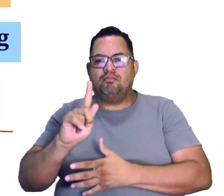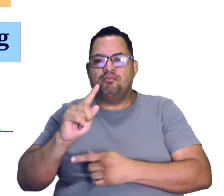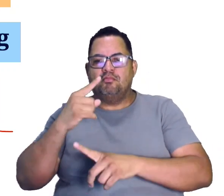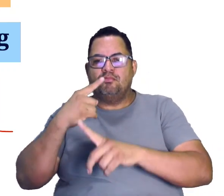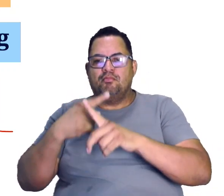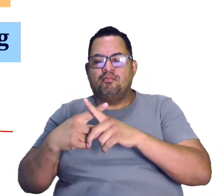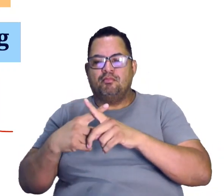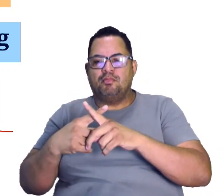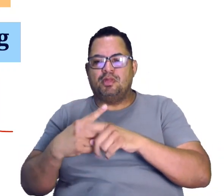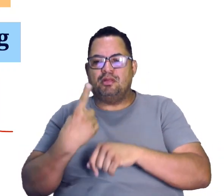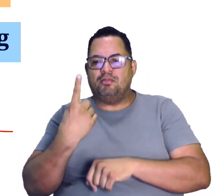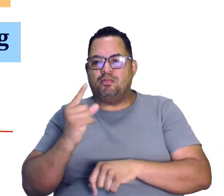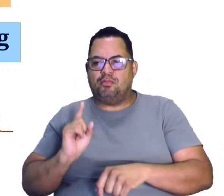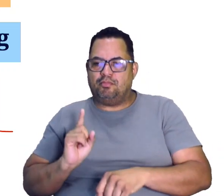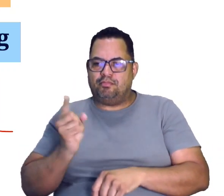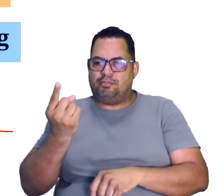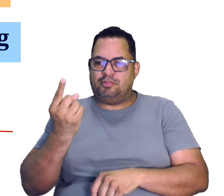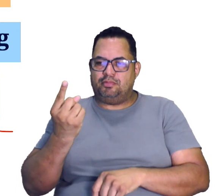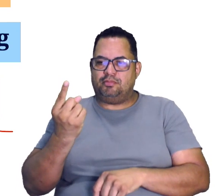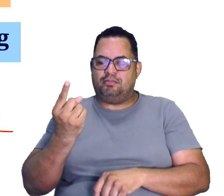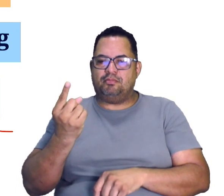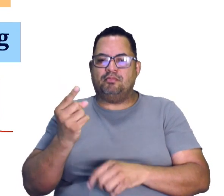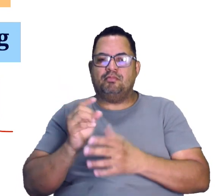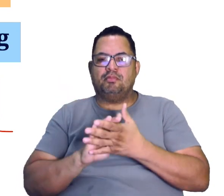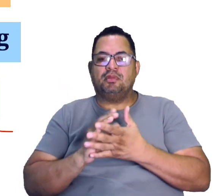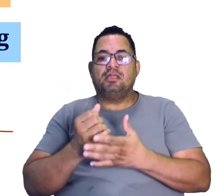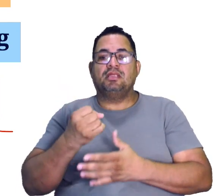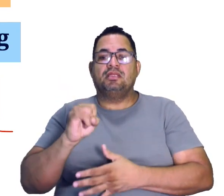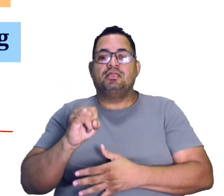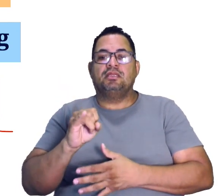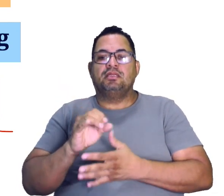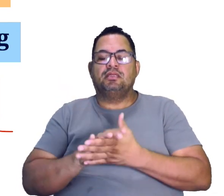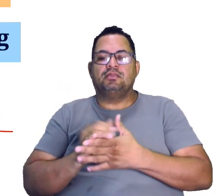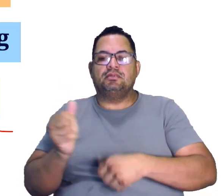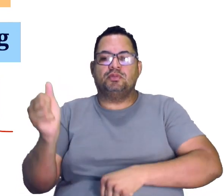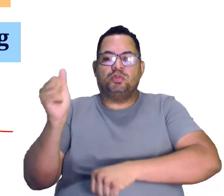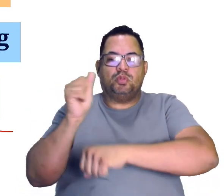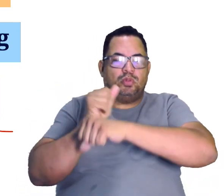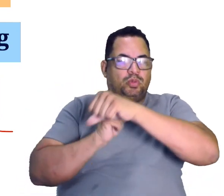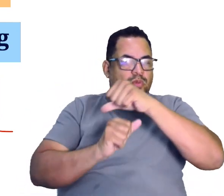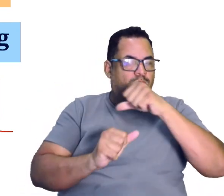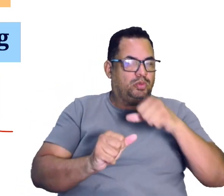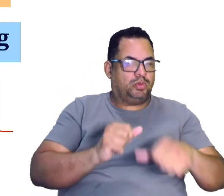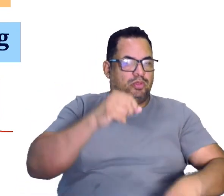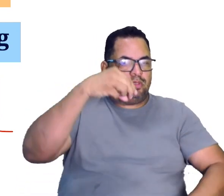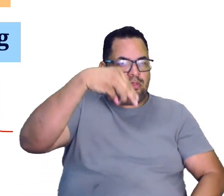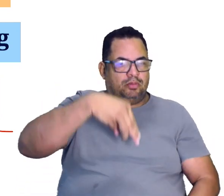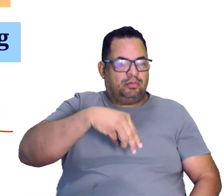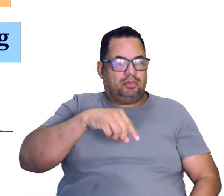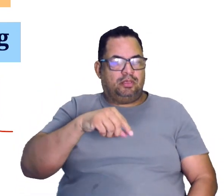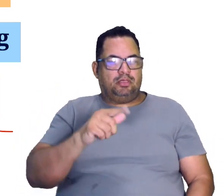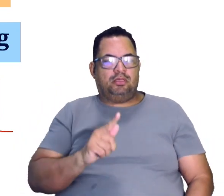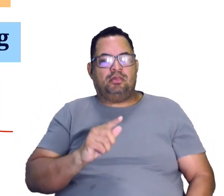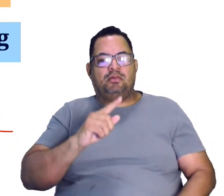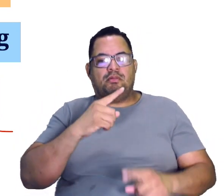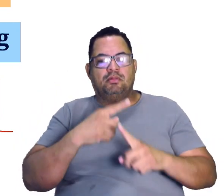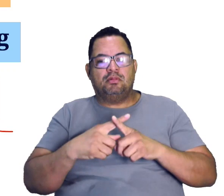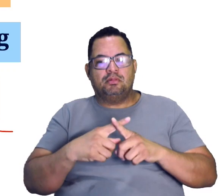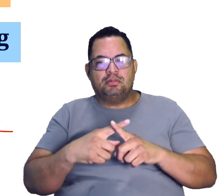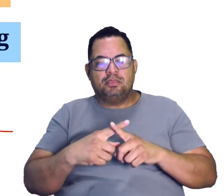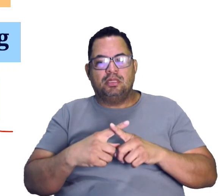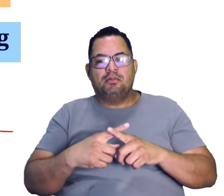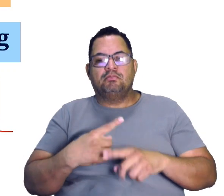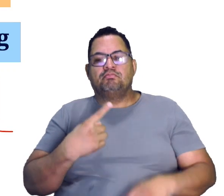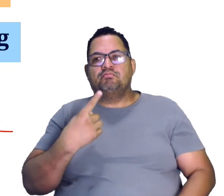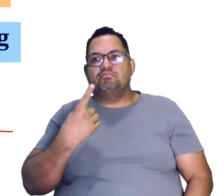esse valor por 1.000. Se eu for converter para miligramas, eu vou multiplicar ele por 1.000 e depois por 1.000, por